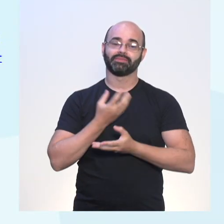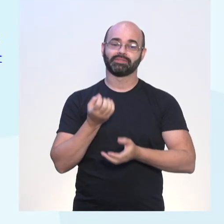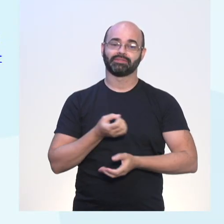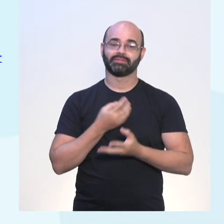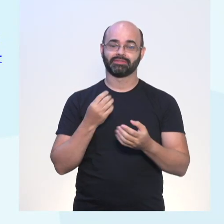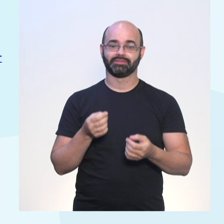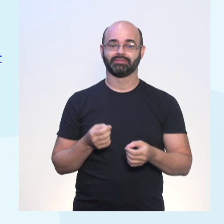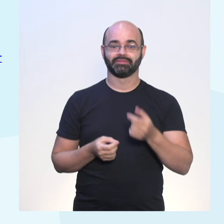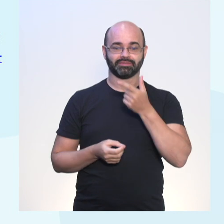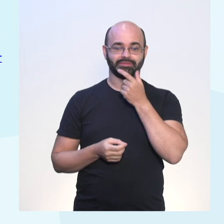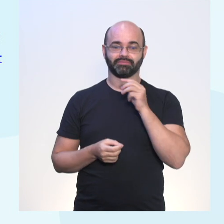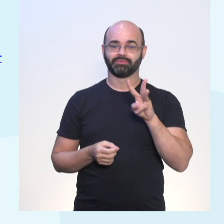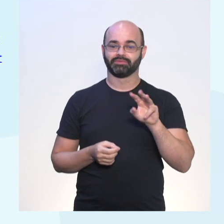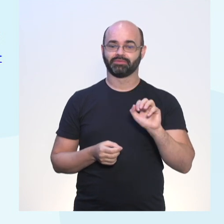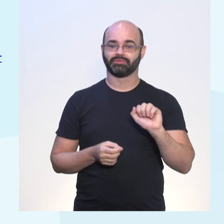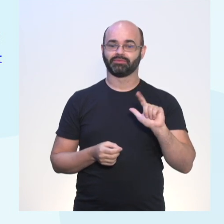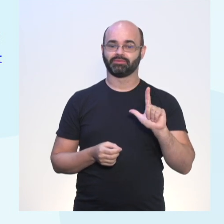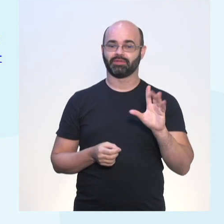Walt Whitman,